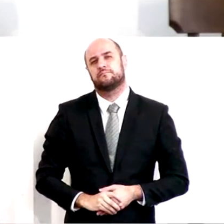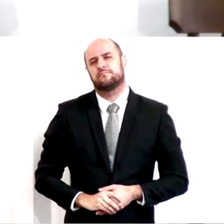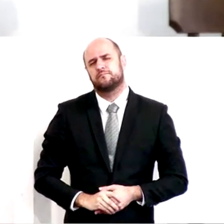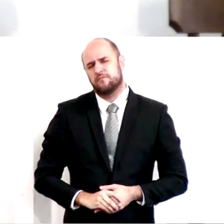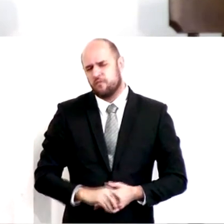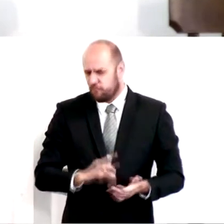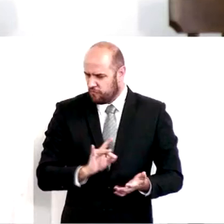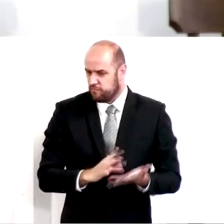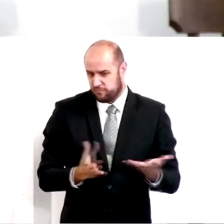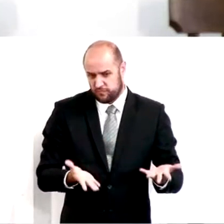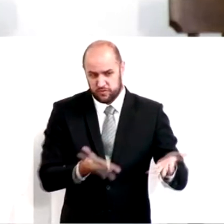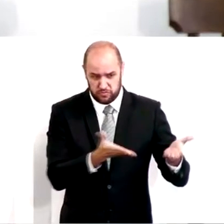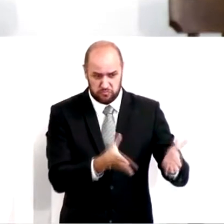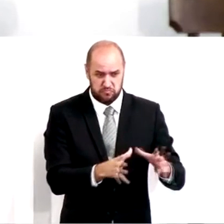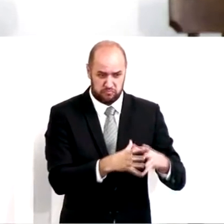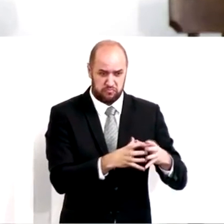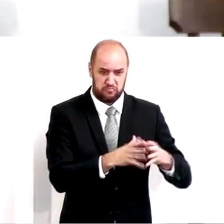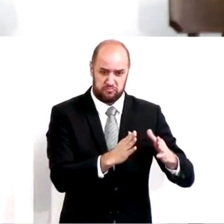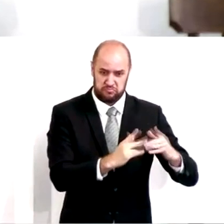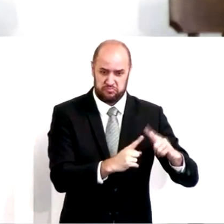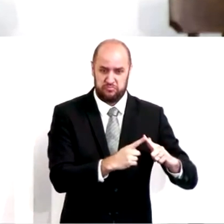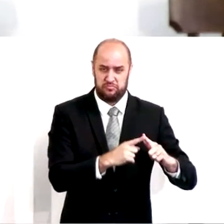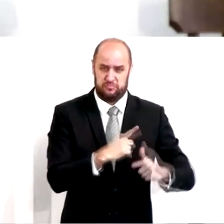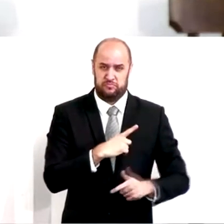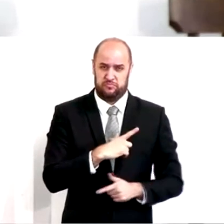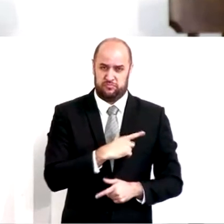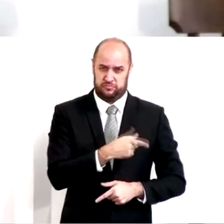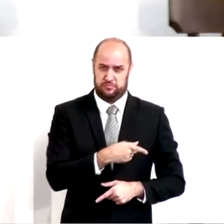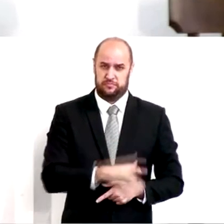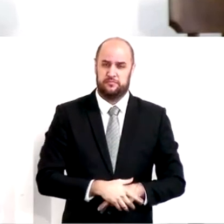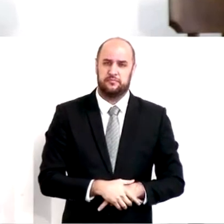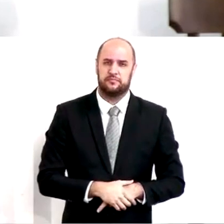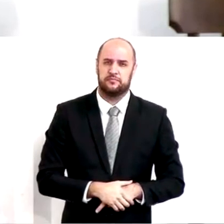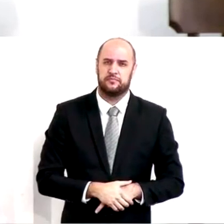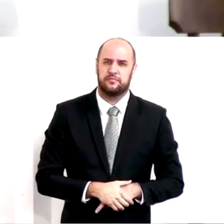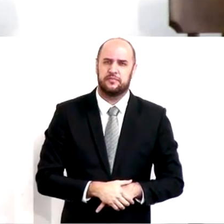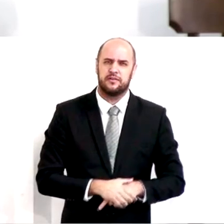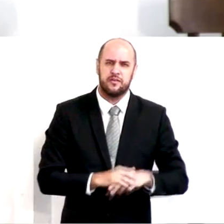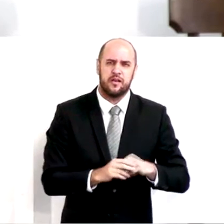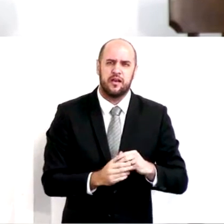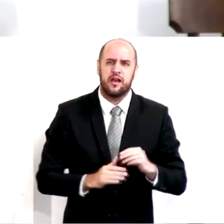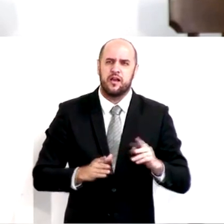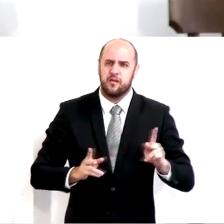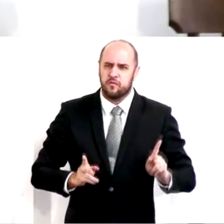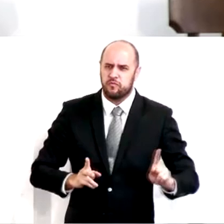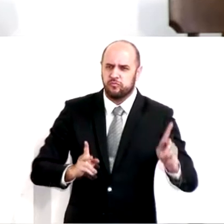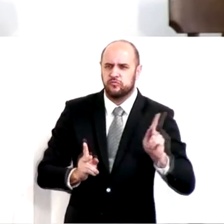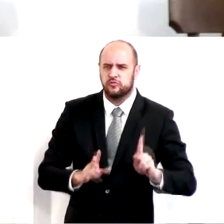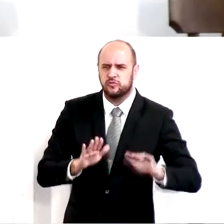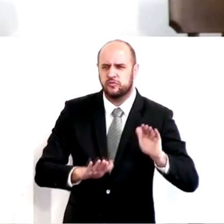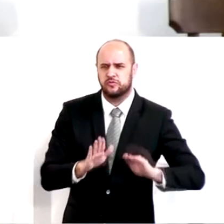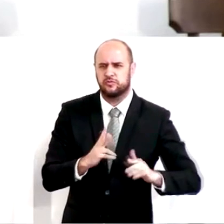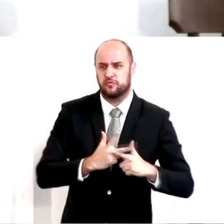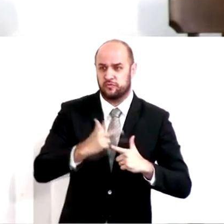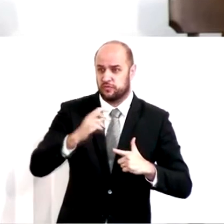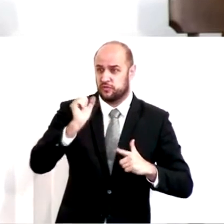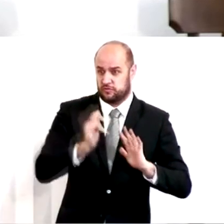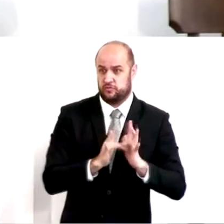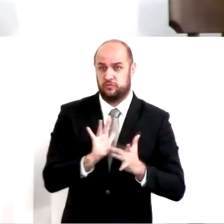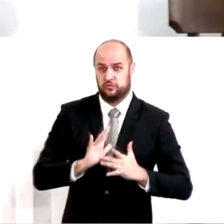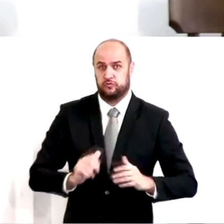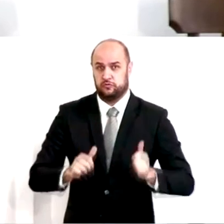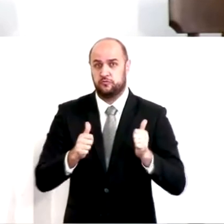Certamente porque isso está no DNA da igreja, meus irmãos. Isso continua no DNA da igreja. A vitória de